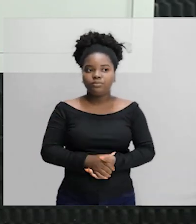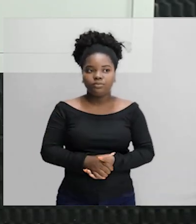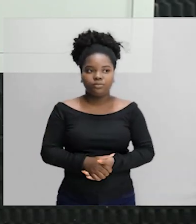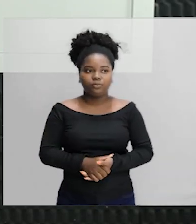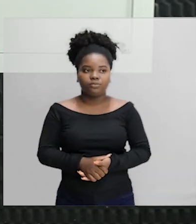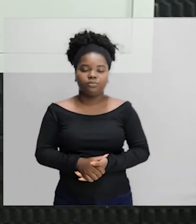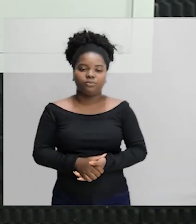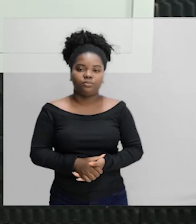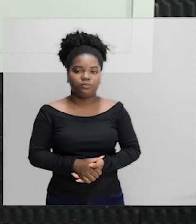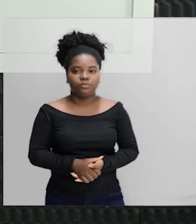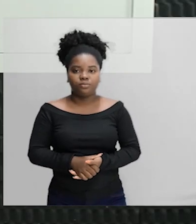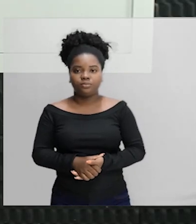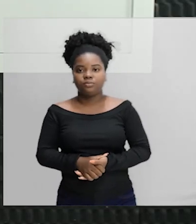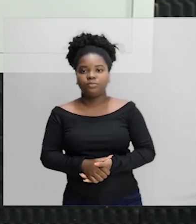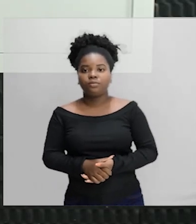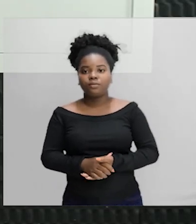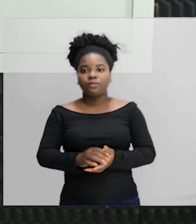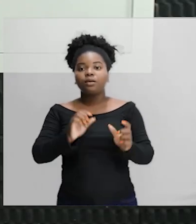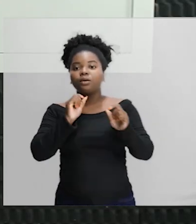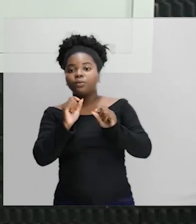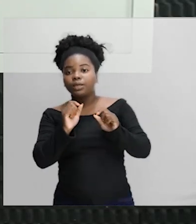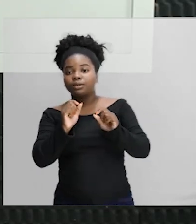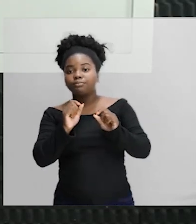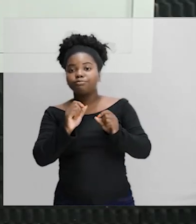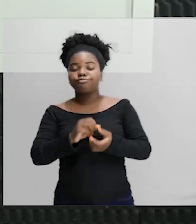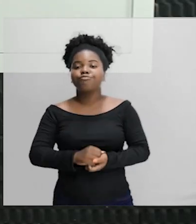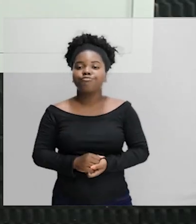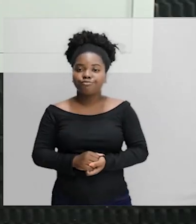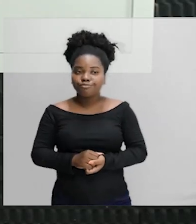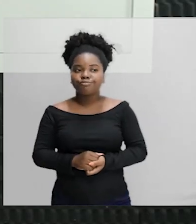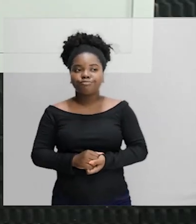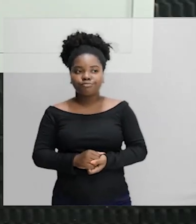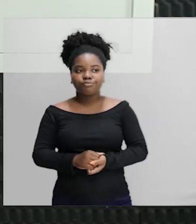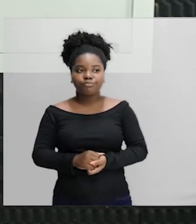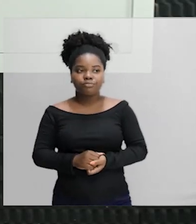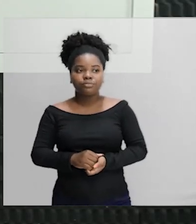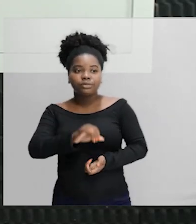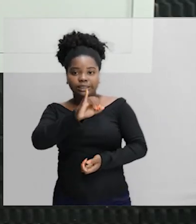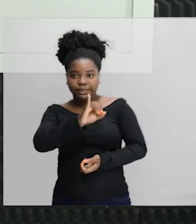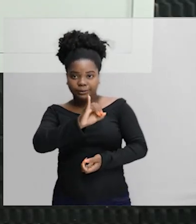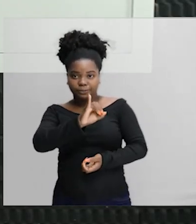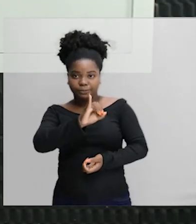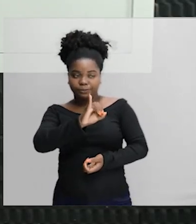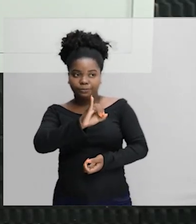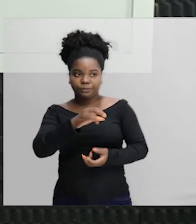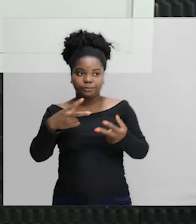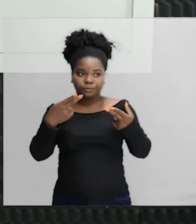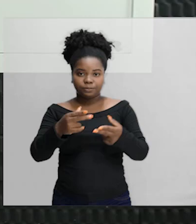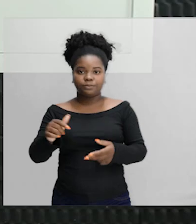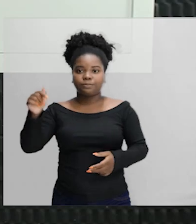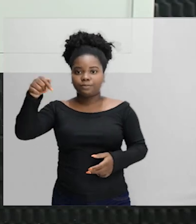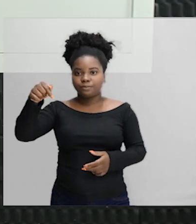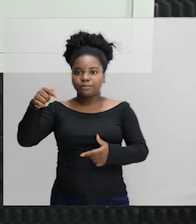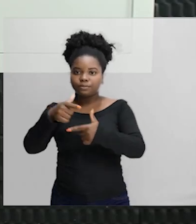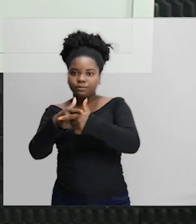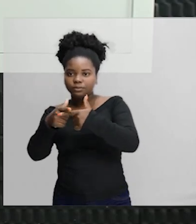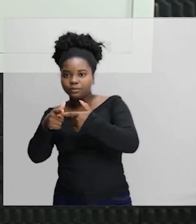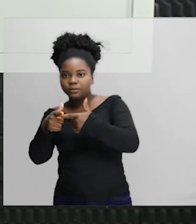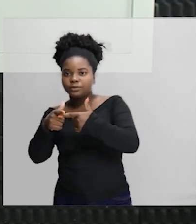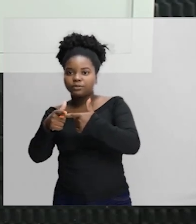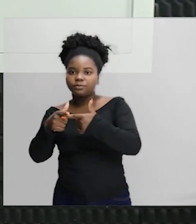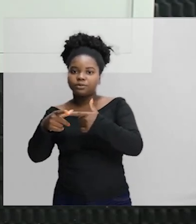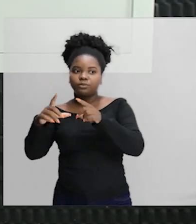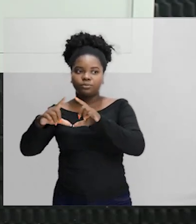tempo é corrente elétrica, né? Corrente elétrica é quantidade de carga dividido pelo